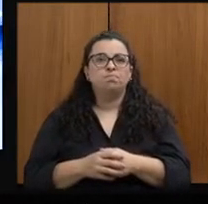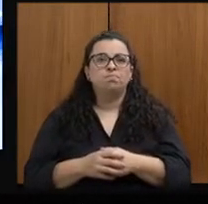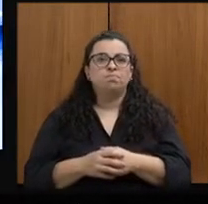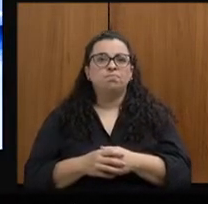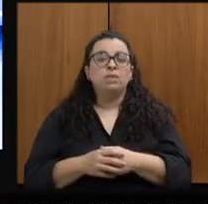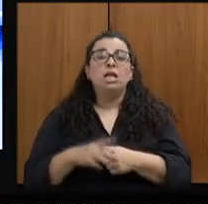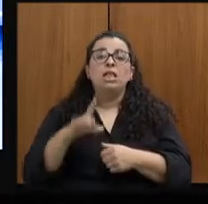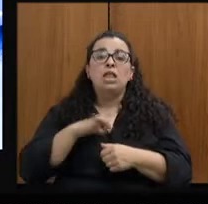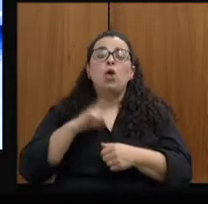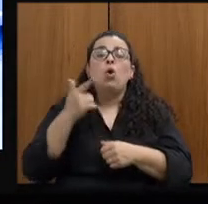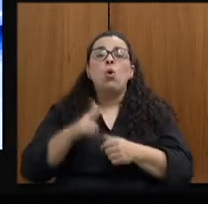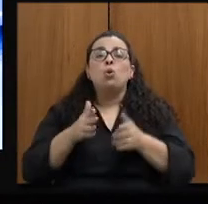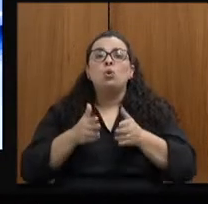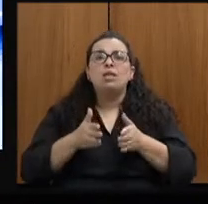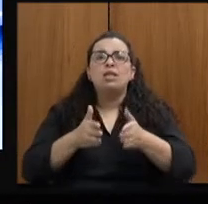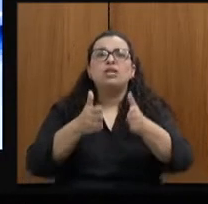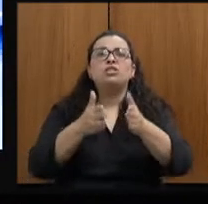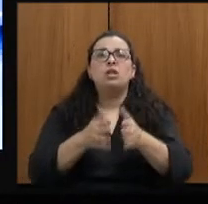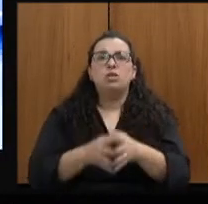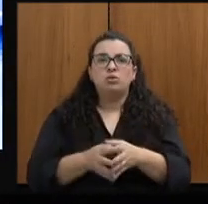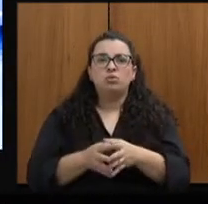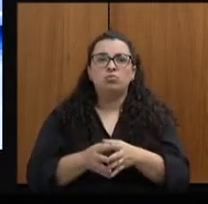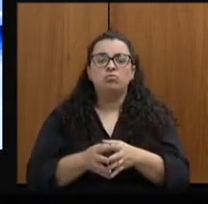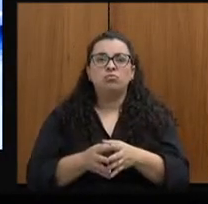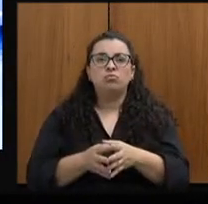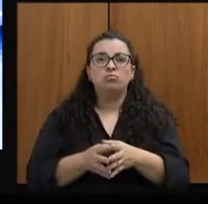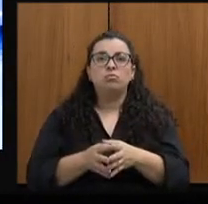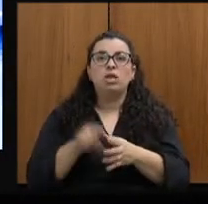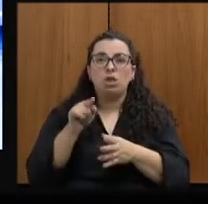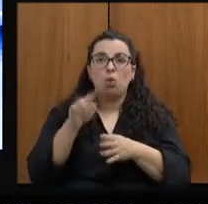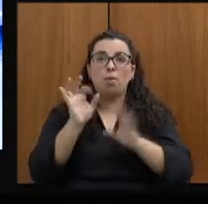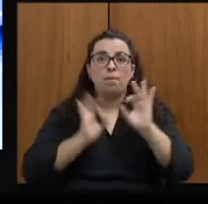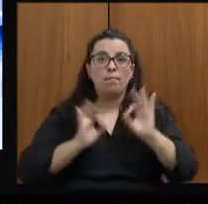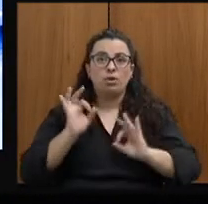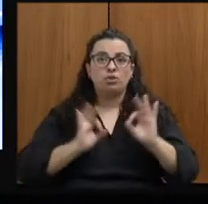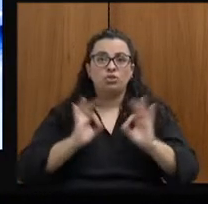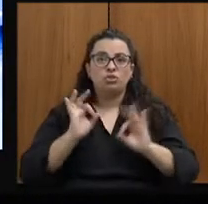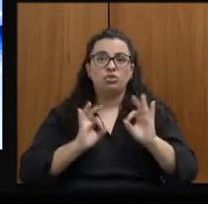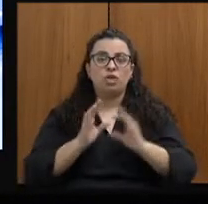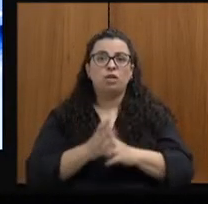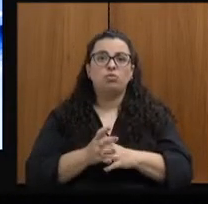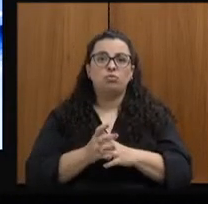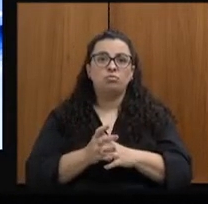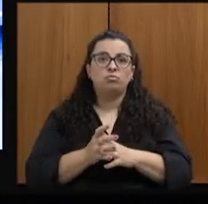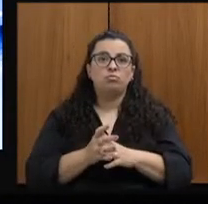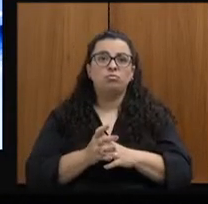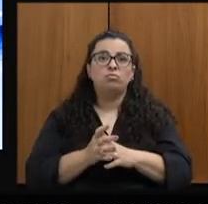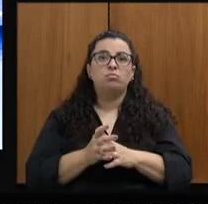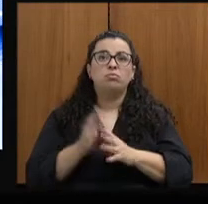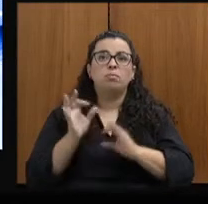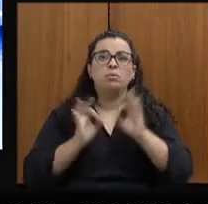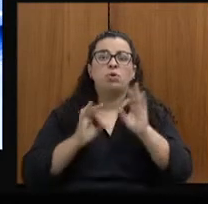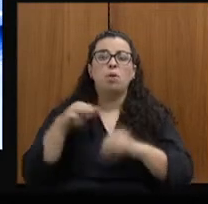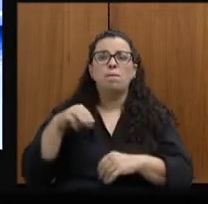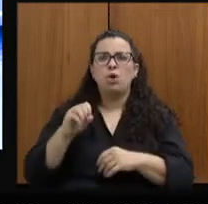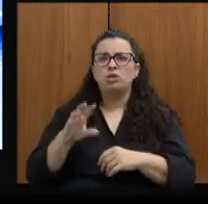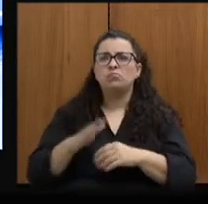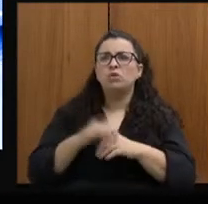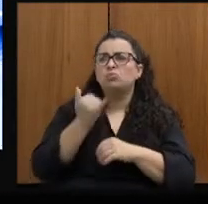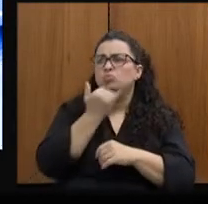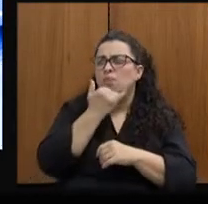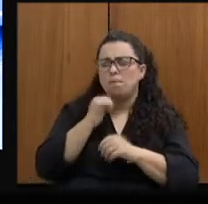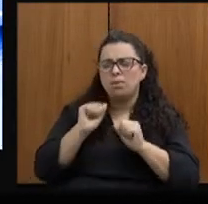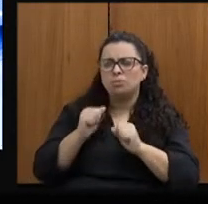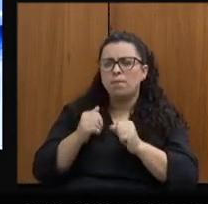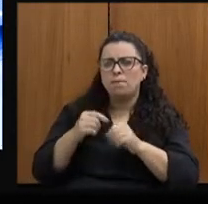Temos um trajeto, que é um projeto também, que chama Trajeto Móvel. Eu posso pedir mais um tempo? Estou quase